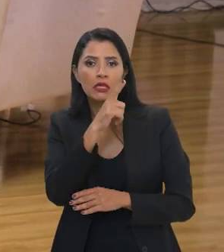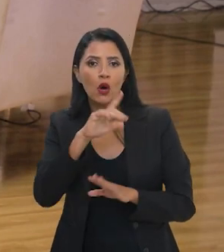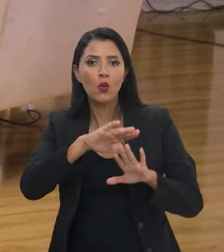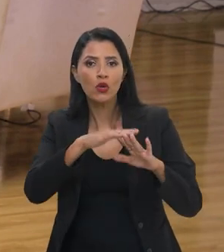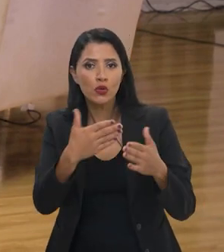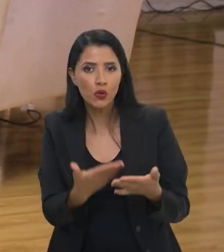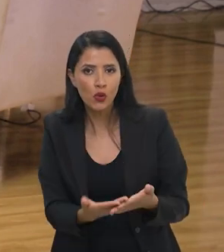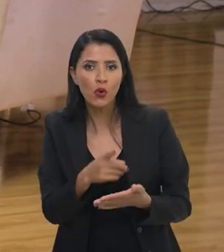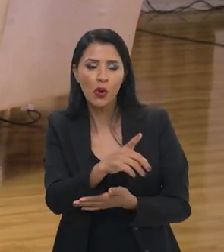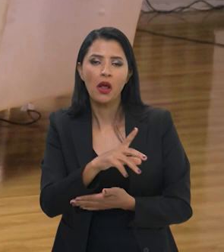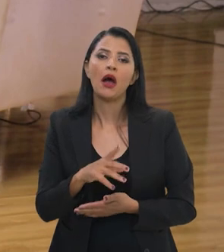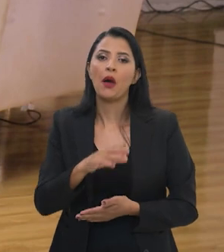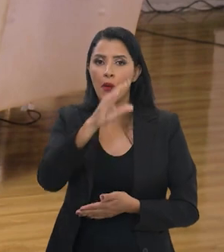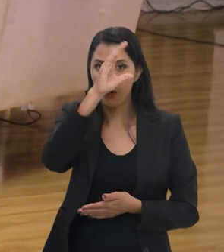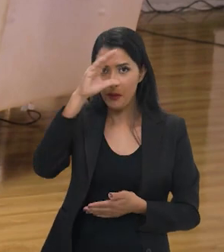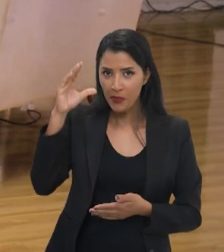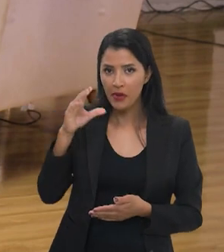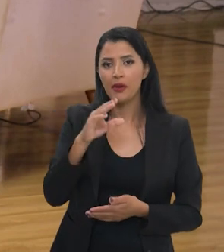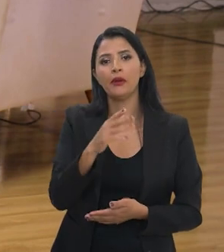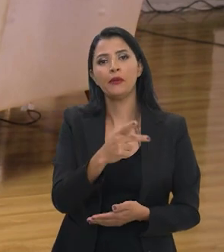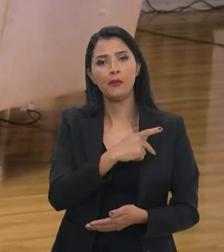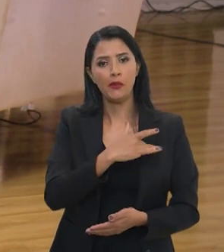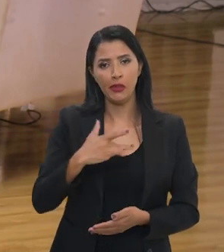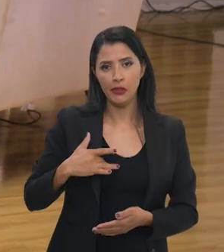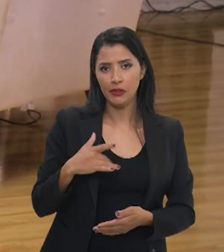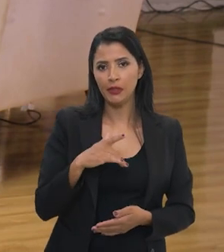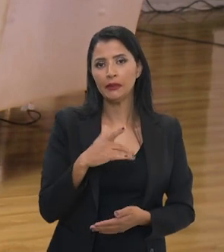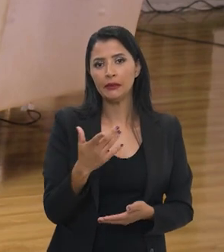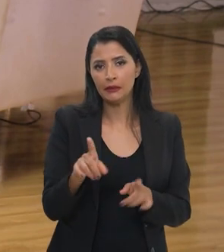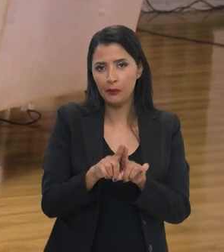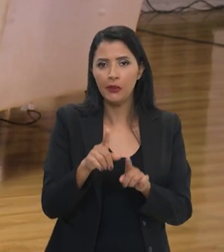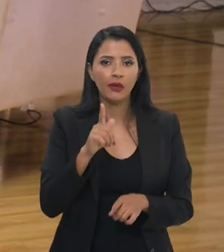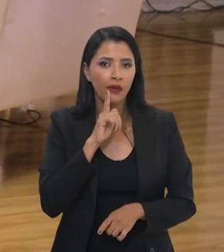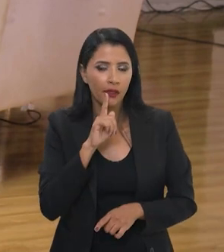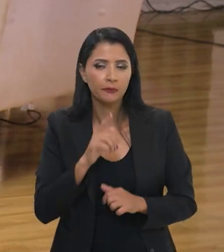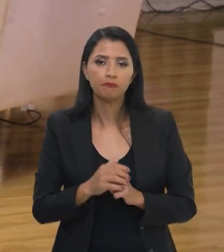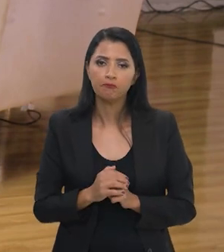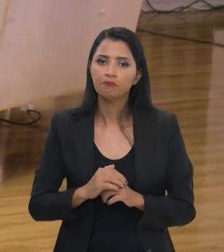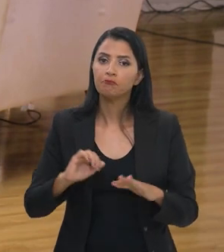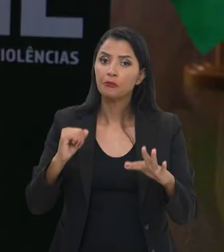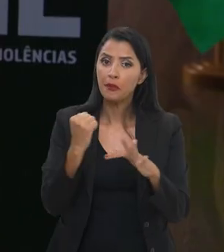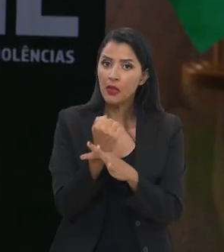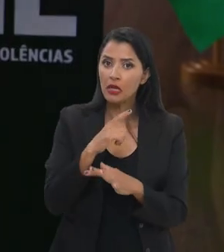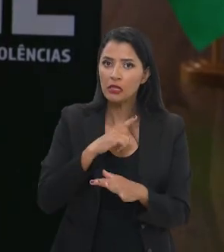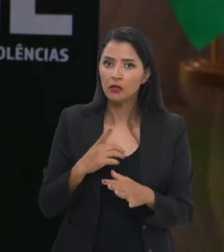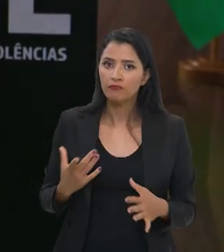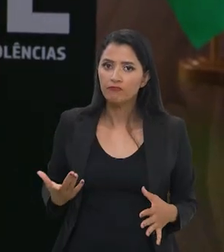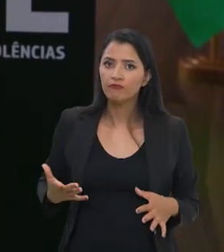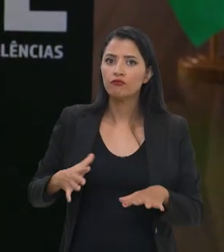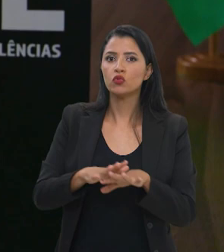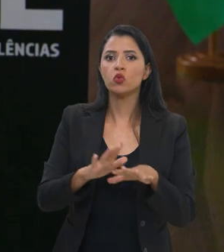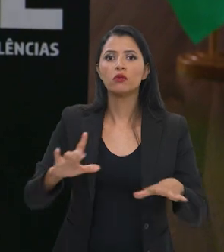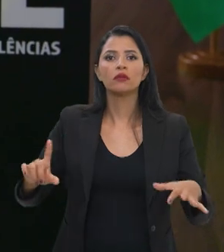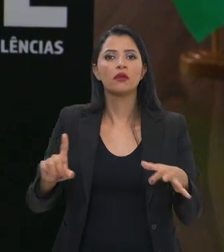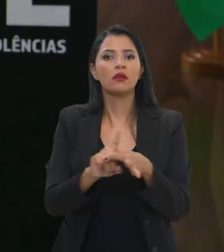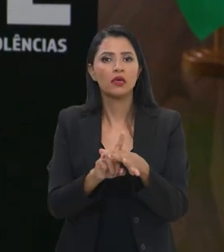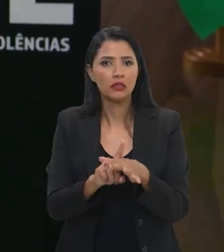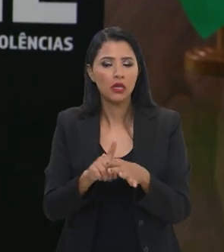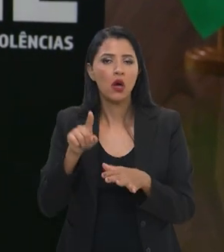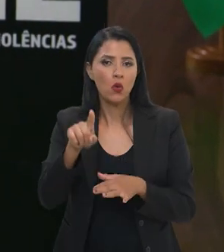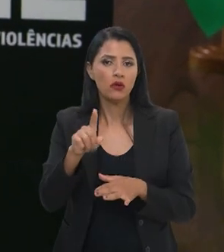com o ministro Camila ministra da saúde a garantia é de que a gente tenha essa integração